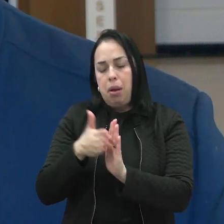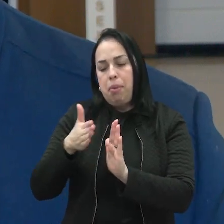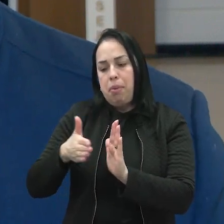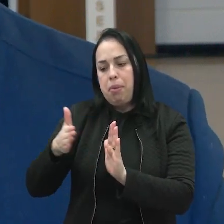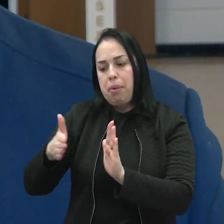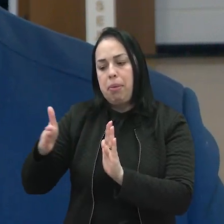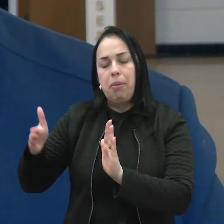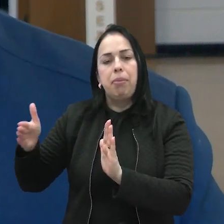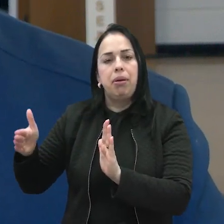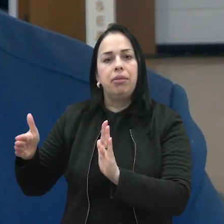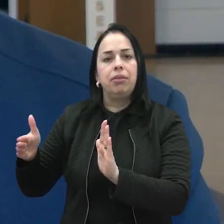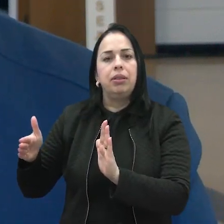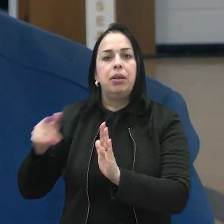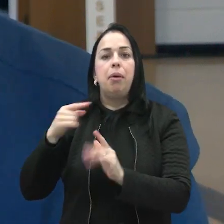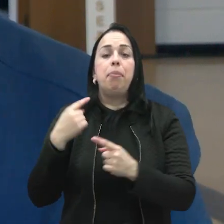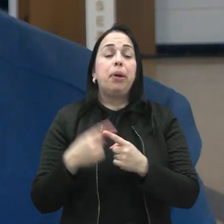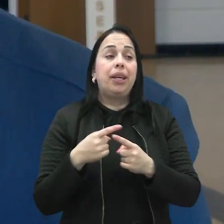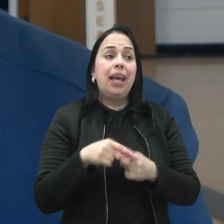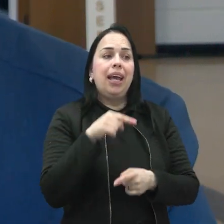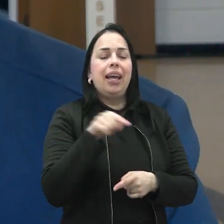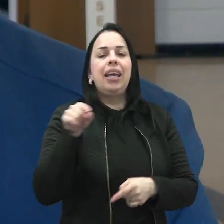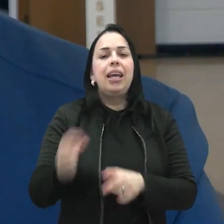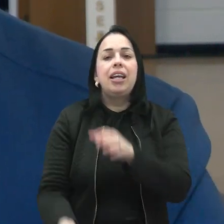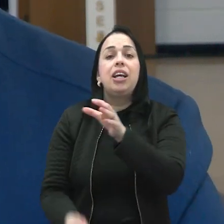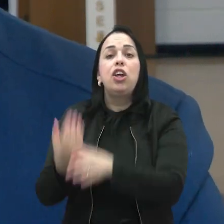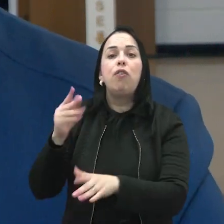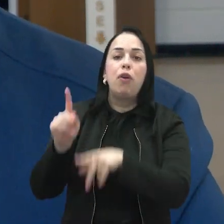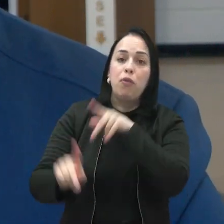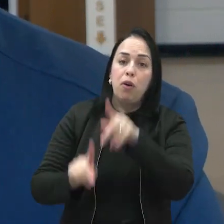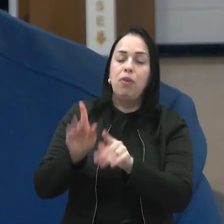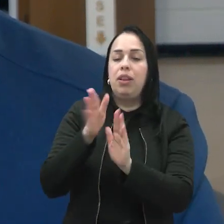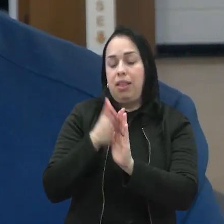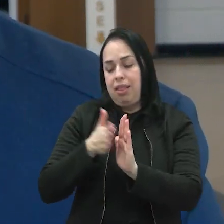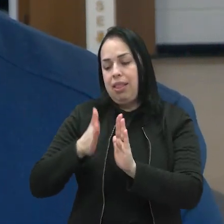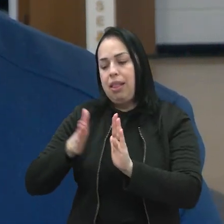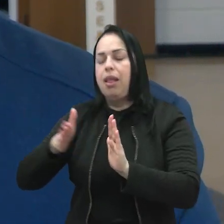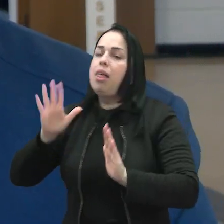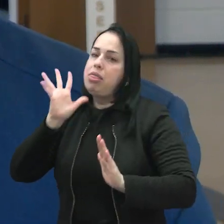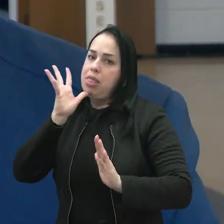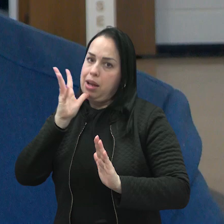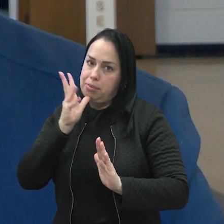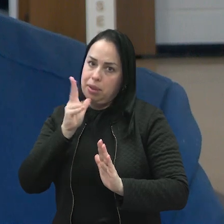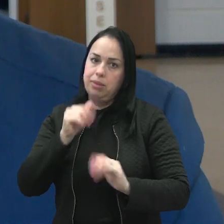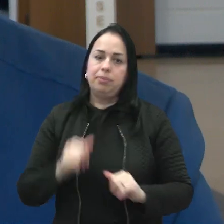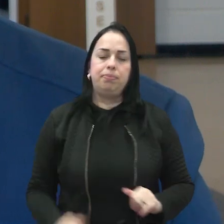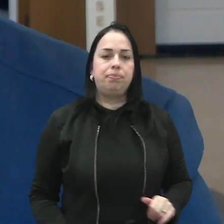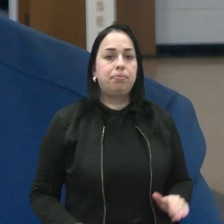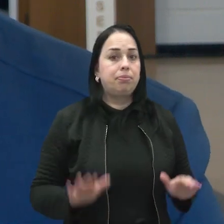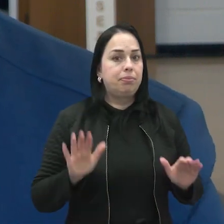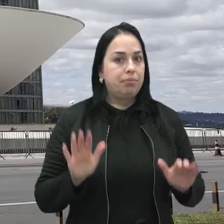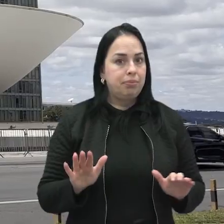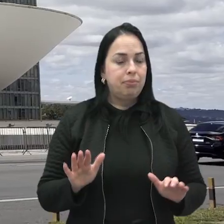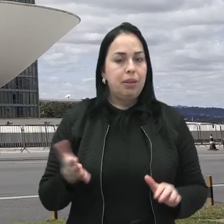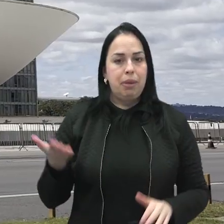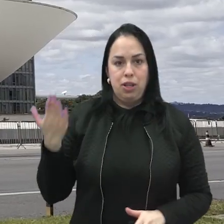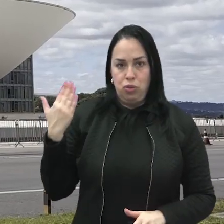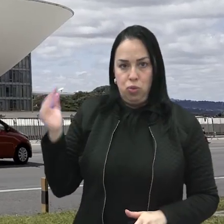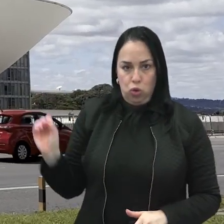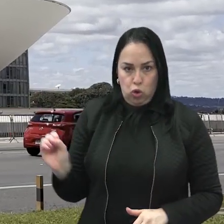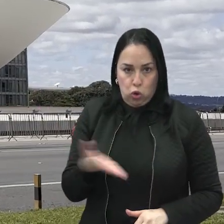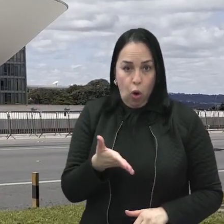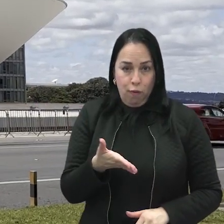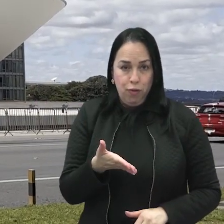ele tem, por ter uma demanda popular, ele não nasceu aqui na Casa Legislativa, ele vai ter que passar por trâmites que aqui ele já teria ultrapassado. Na